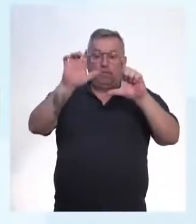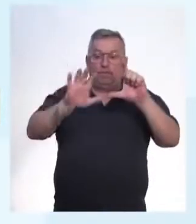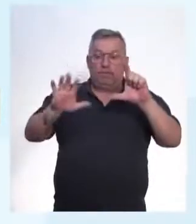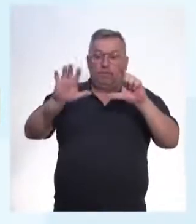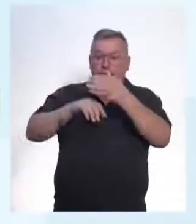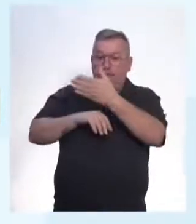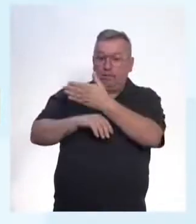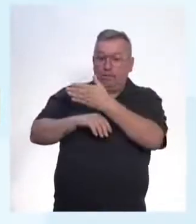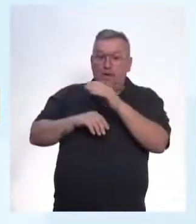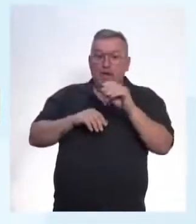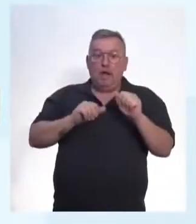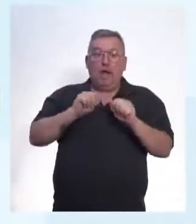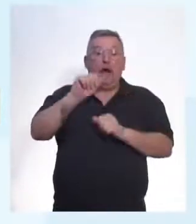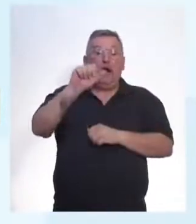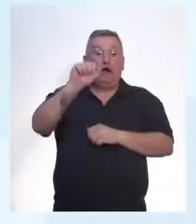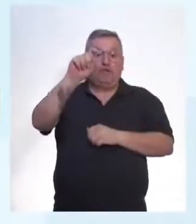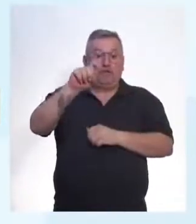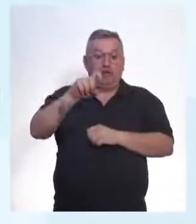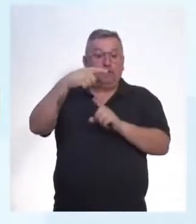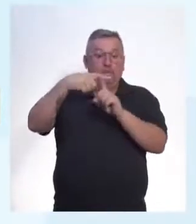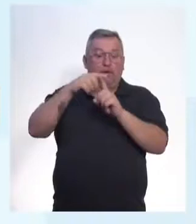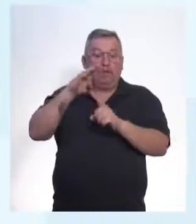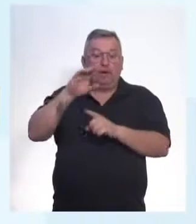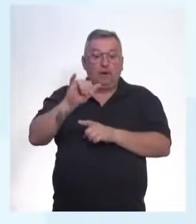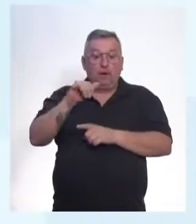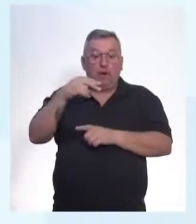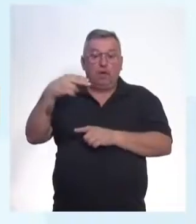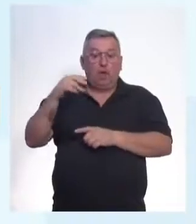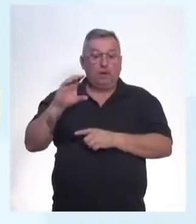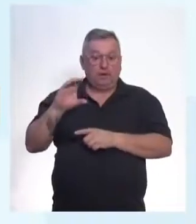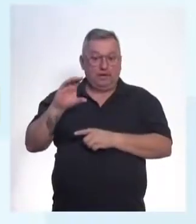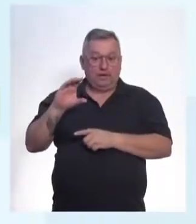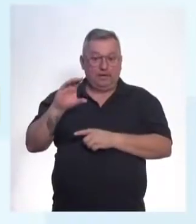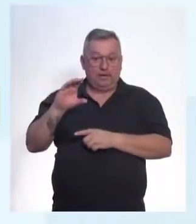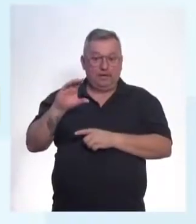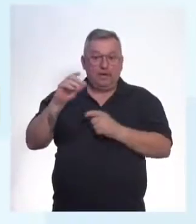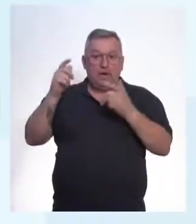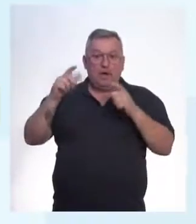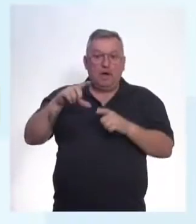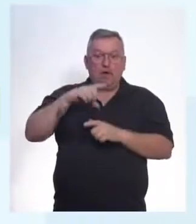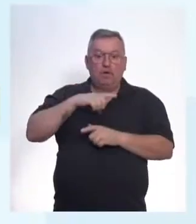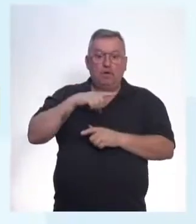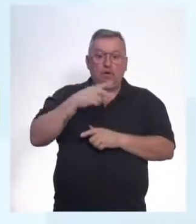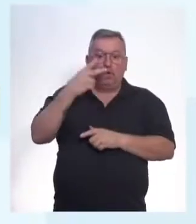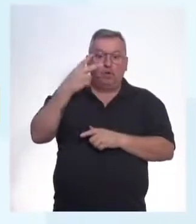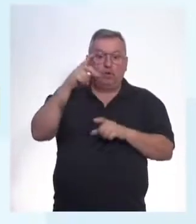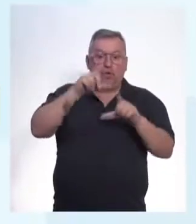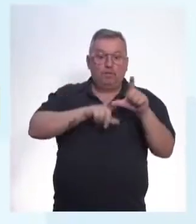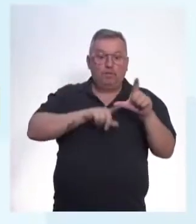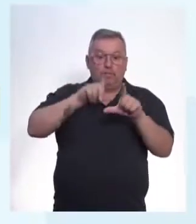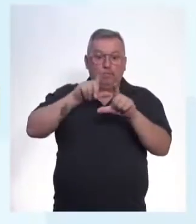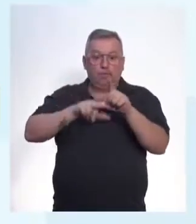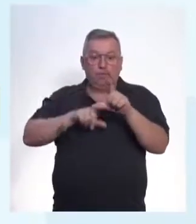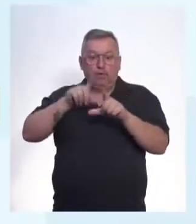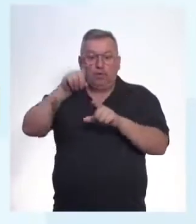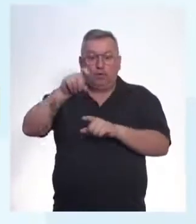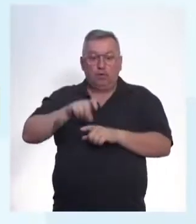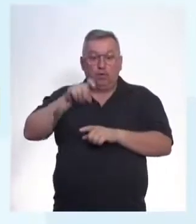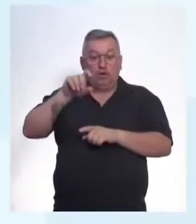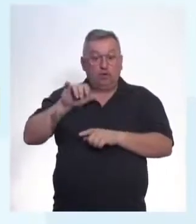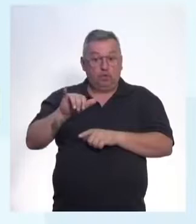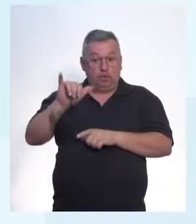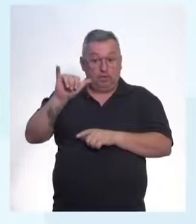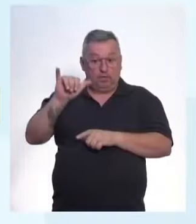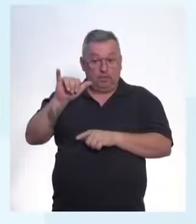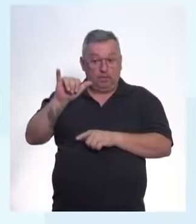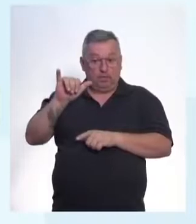ax mais by igual a c, onde nós temos duas incógnitas, que é o x e o y,